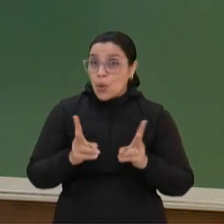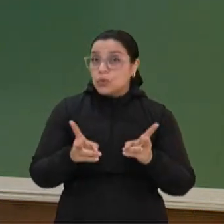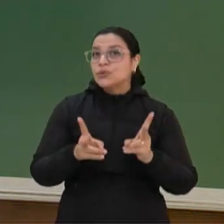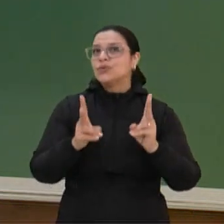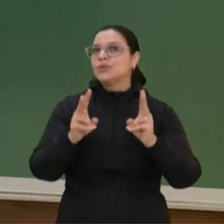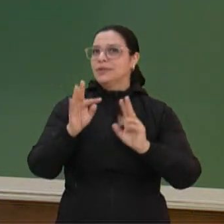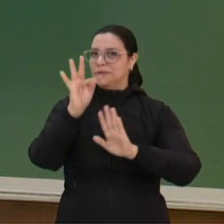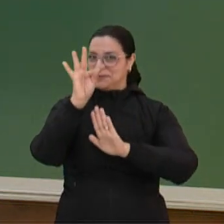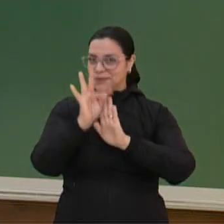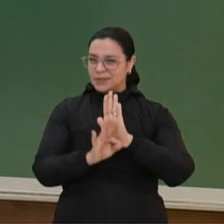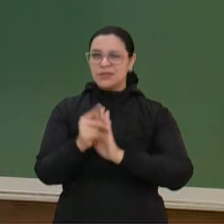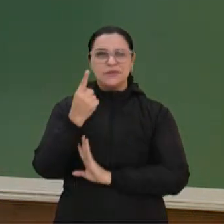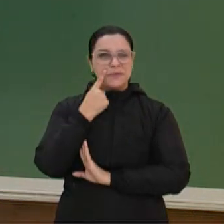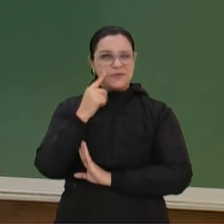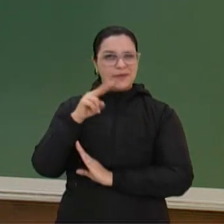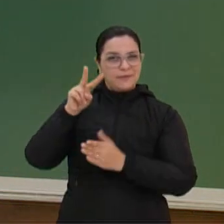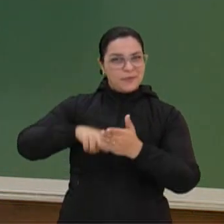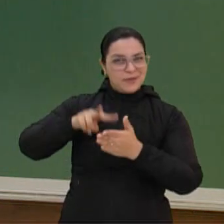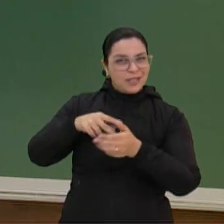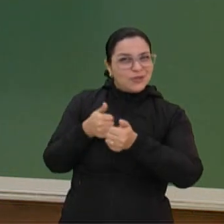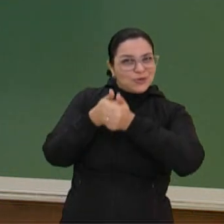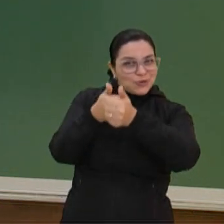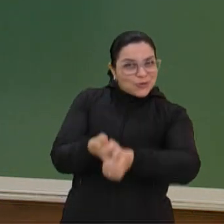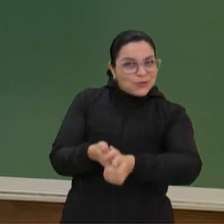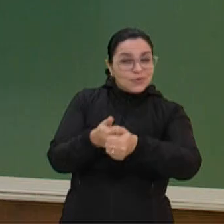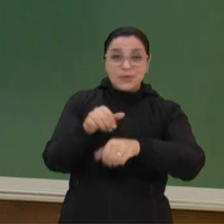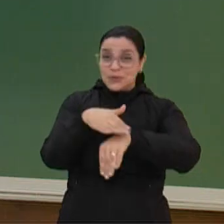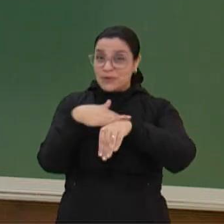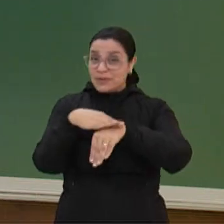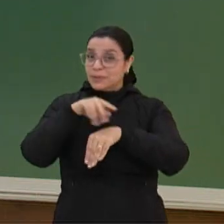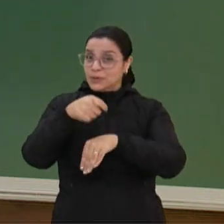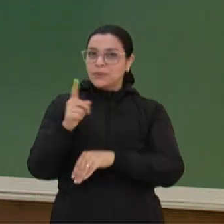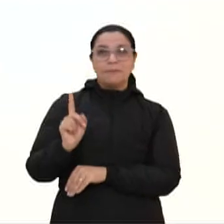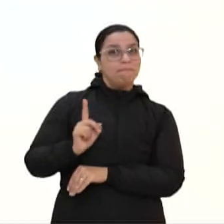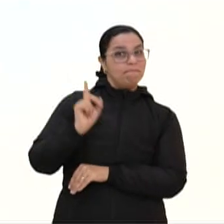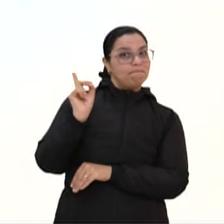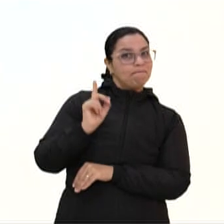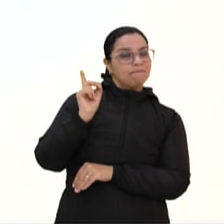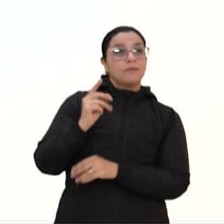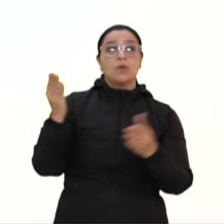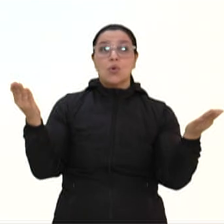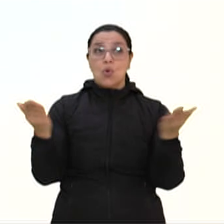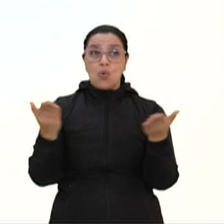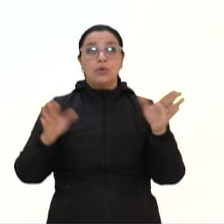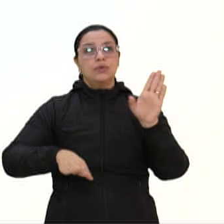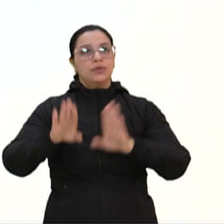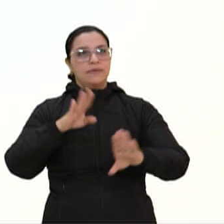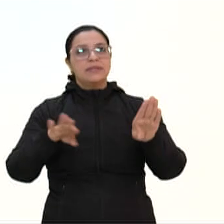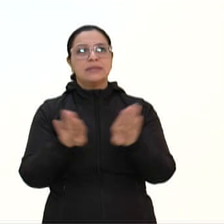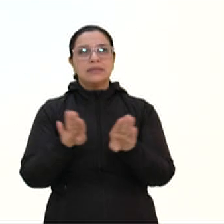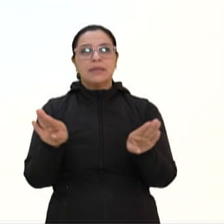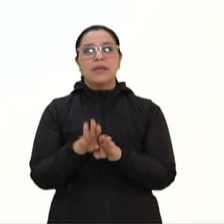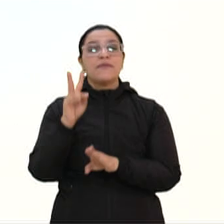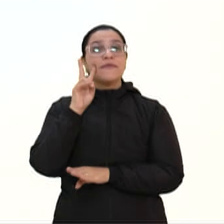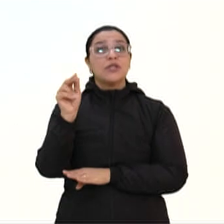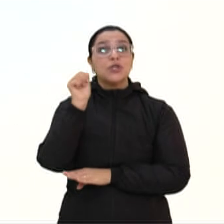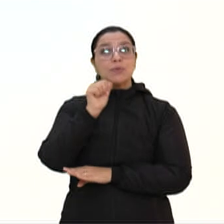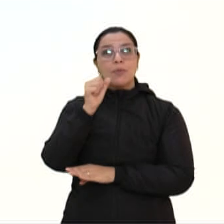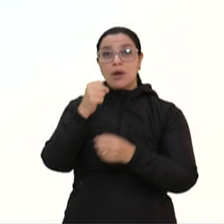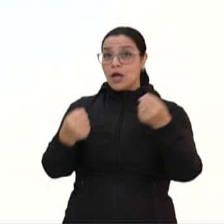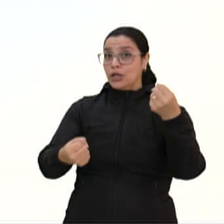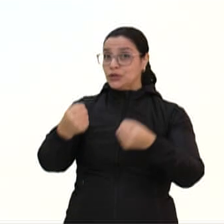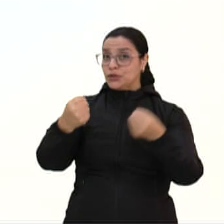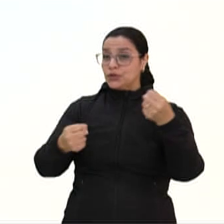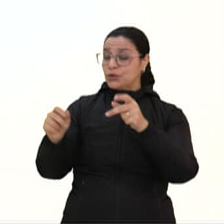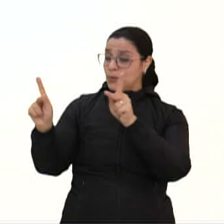Continuando o texto, vamos lá que nós estamos conversando sobre isso. Hoje, às vezes, passo por uma senhora dirigindo